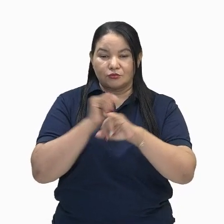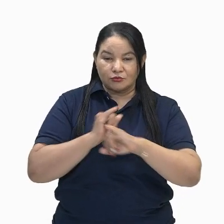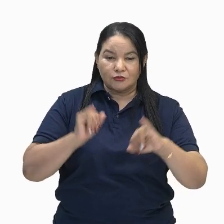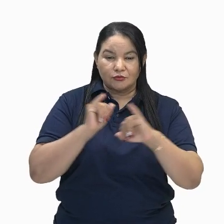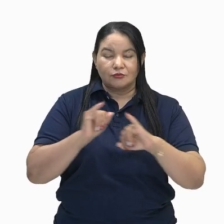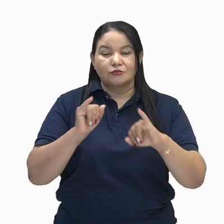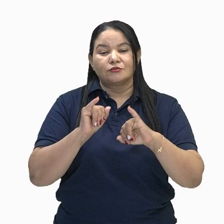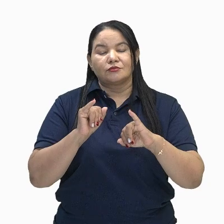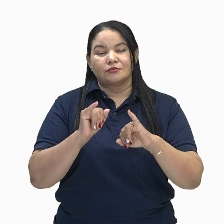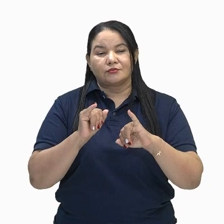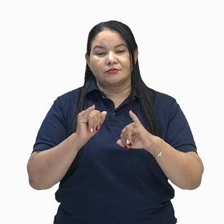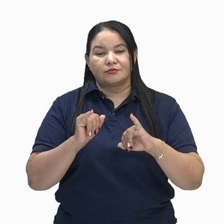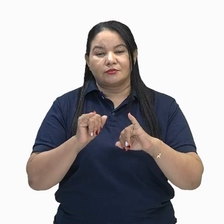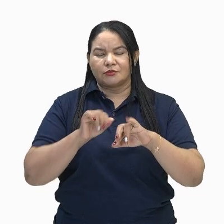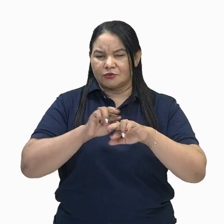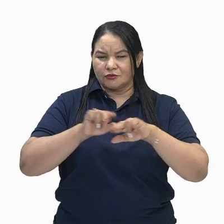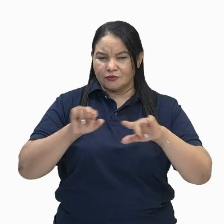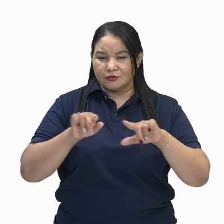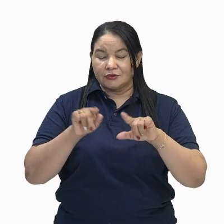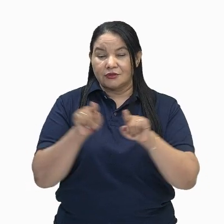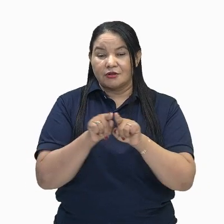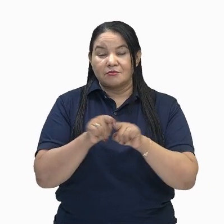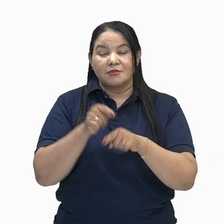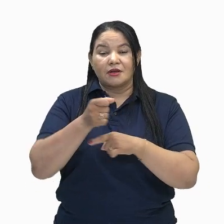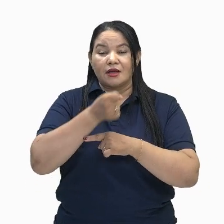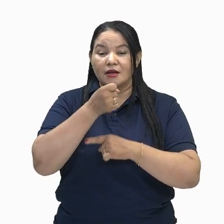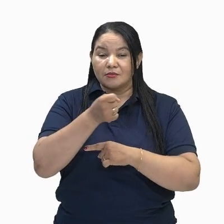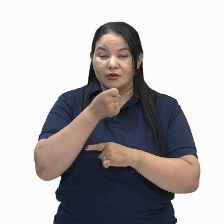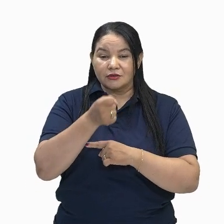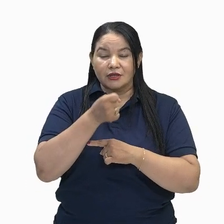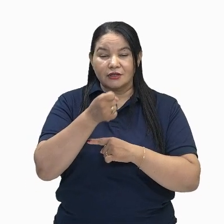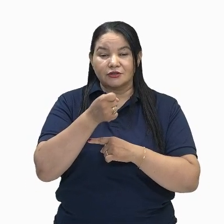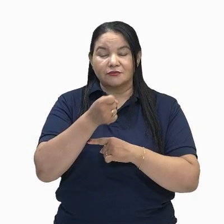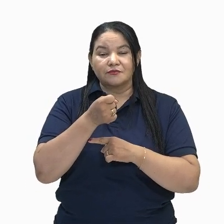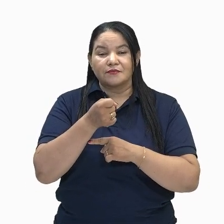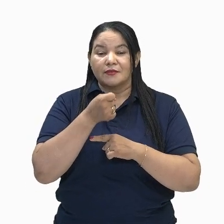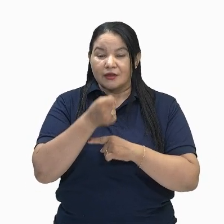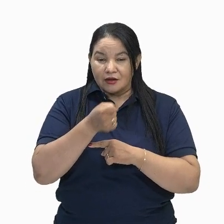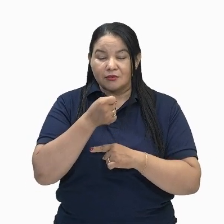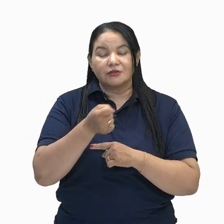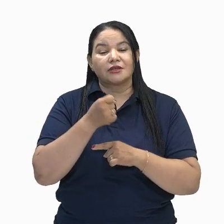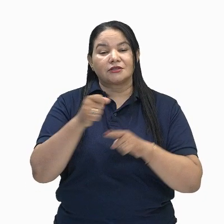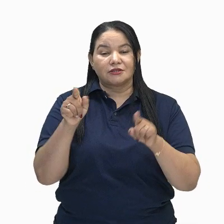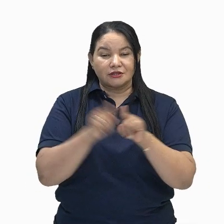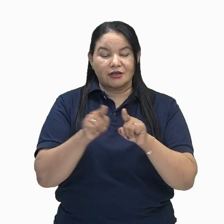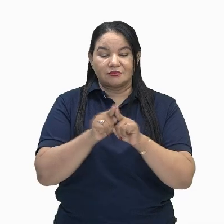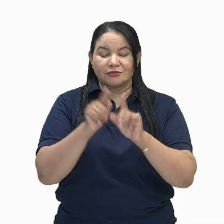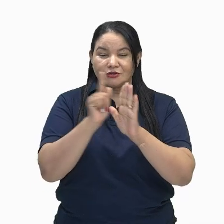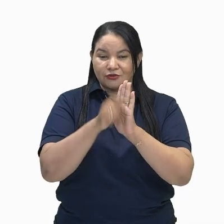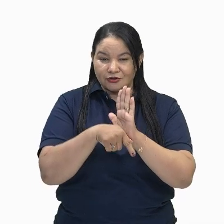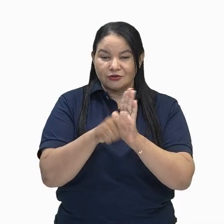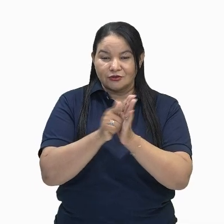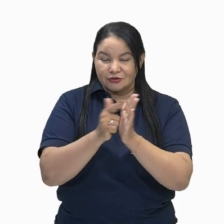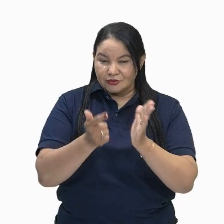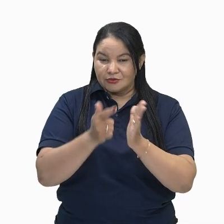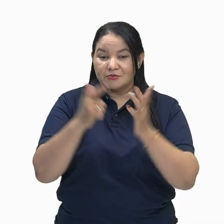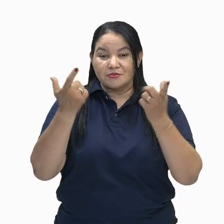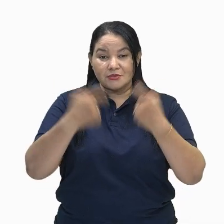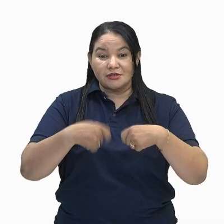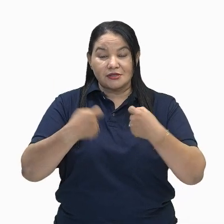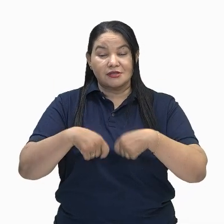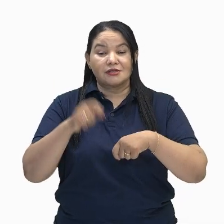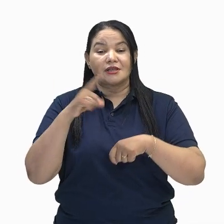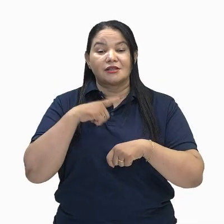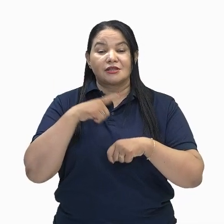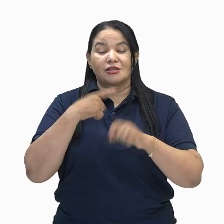propagandas. E a reportagem também, né, que também é um gênero jornalístico, precisa-se ter o